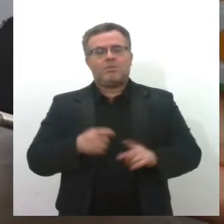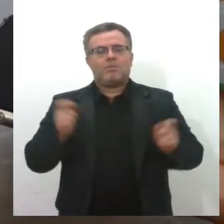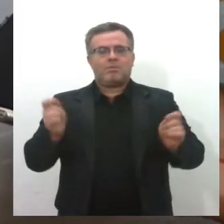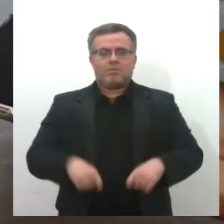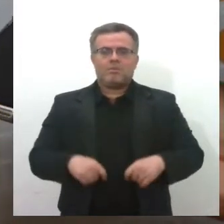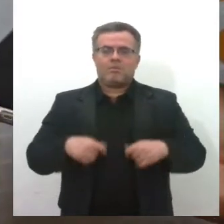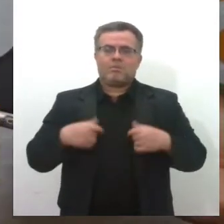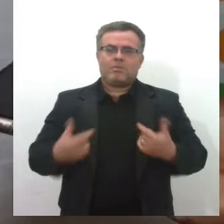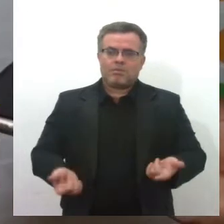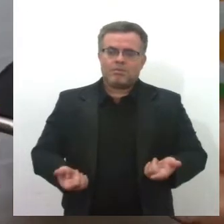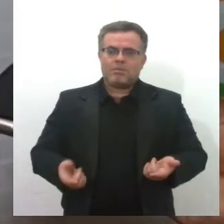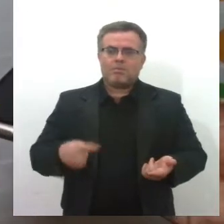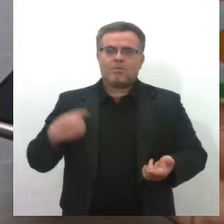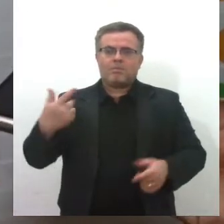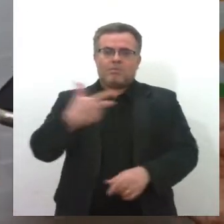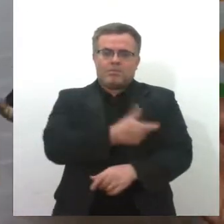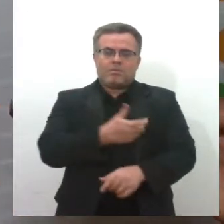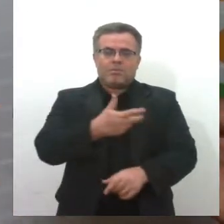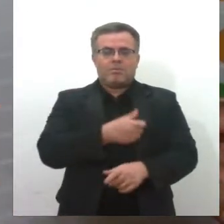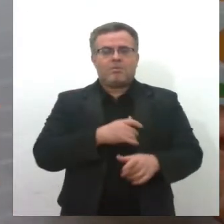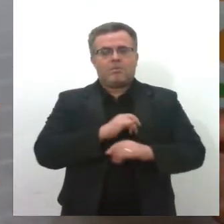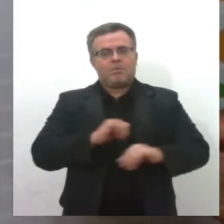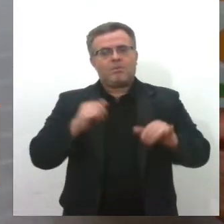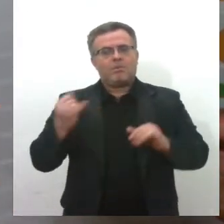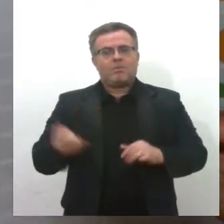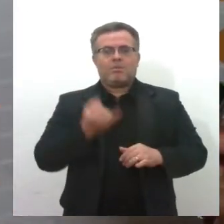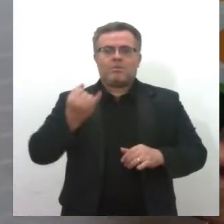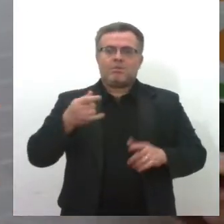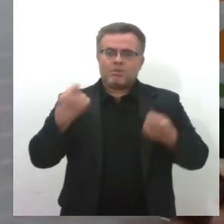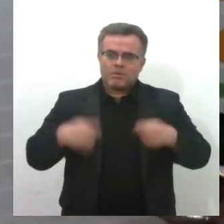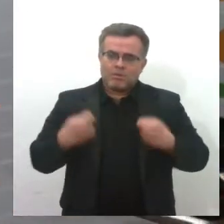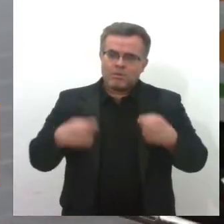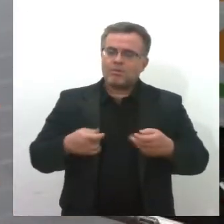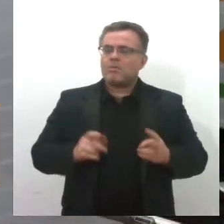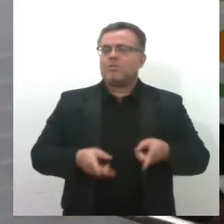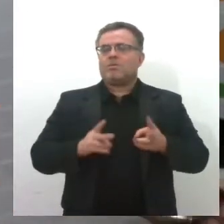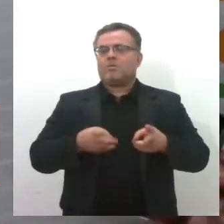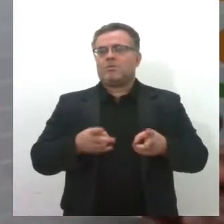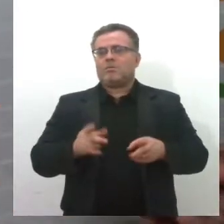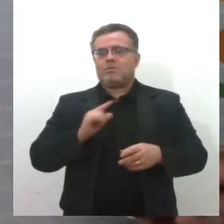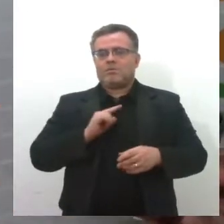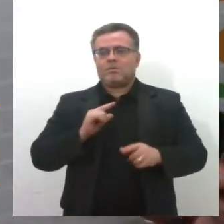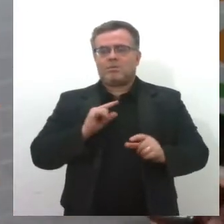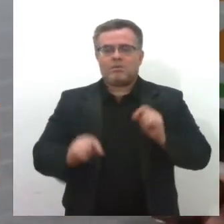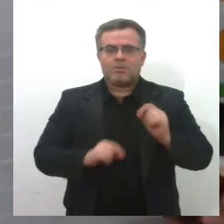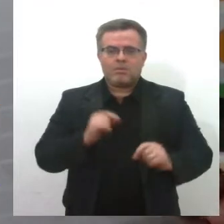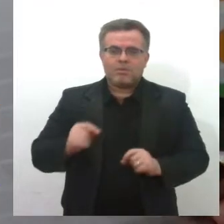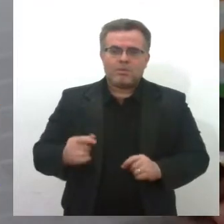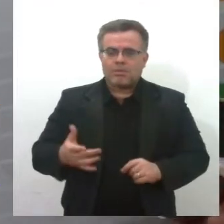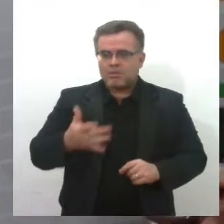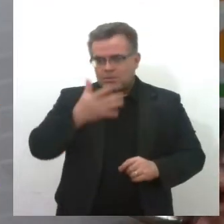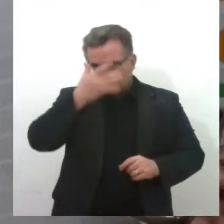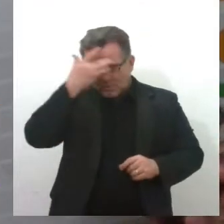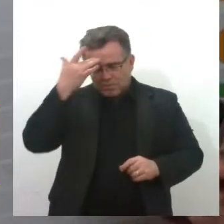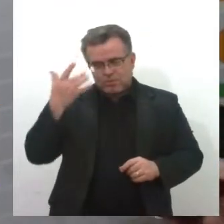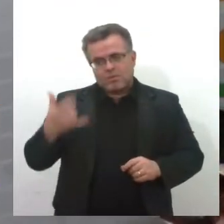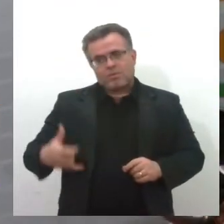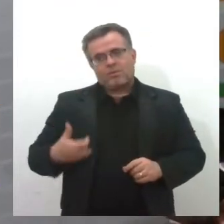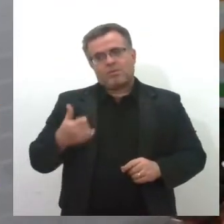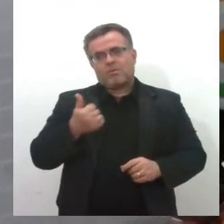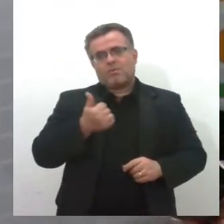a vacina a gente tem que entender que ela tem que avançar. Ainda temos vacinado pessoas de primeira dose,